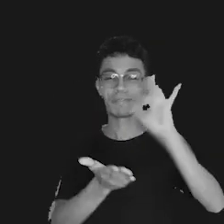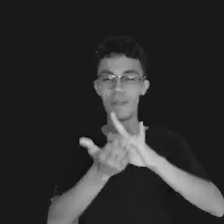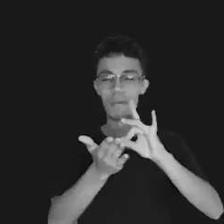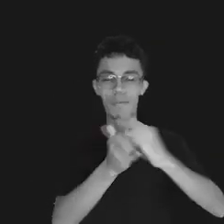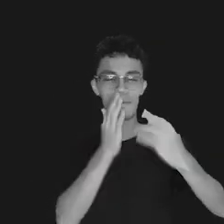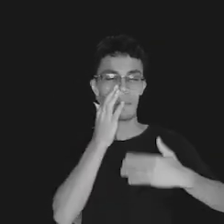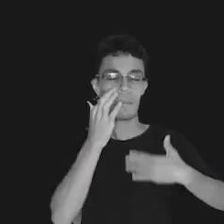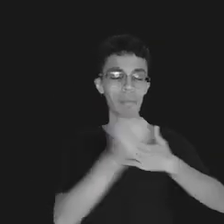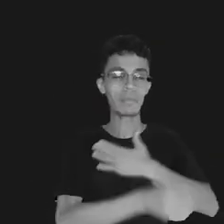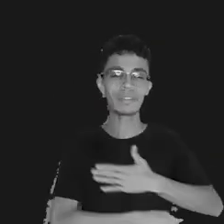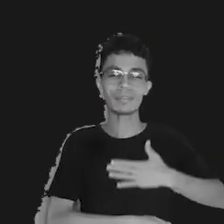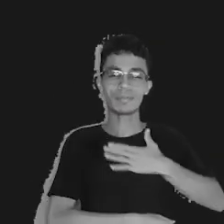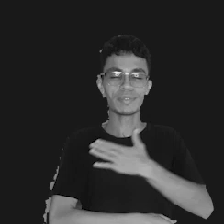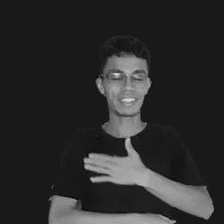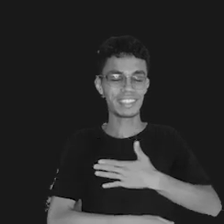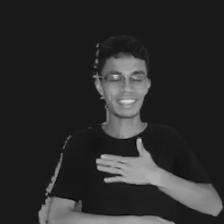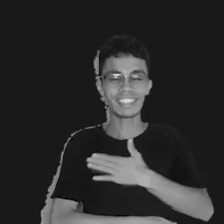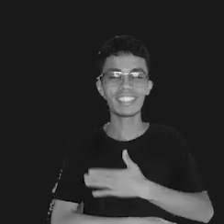foi um prazer muito grande